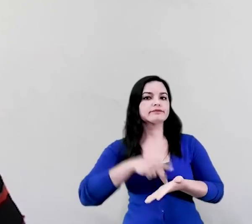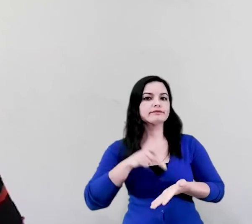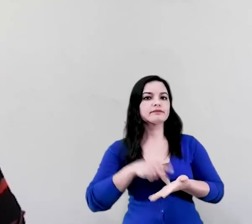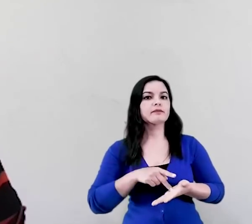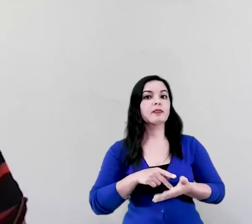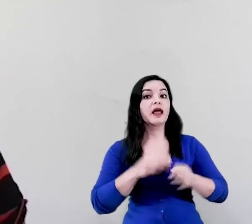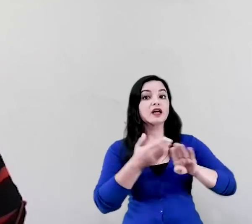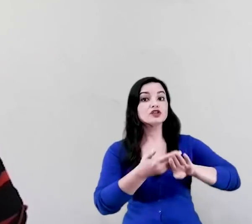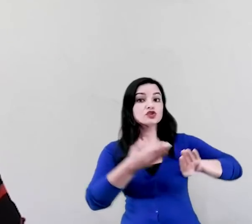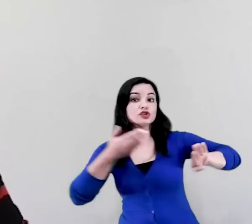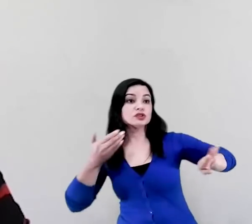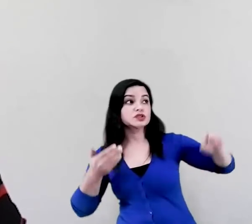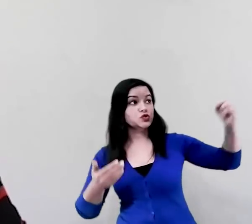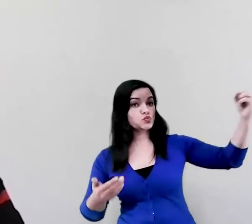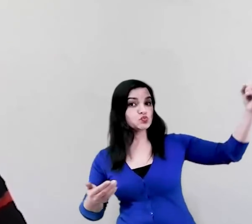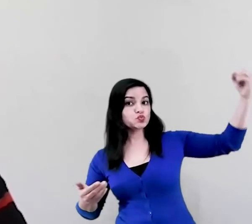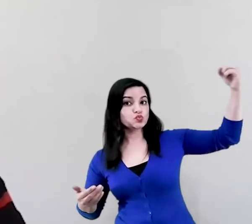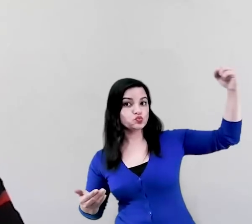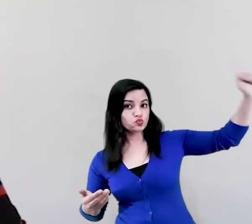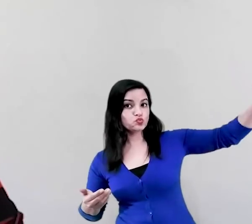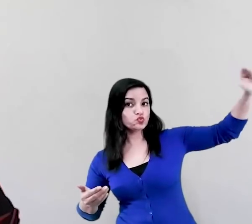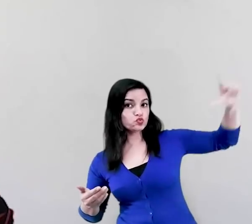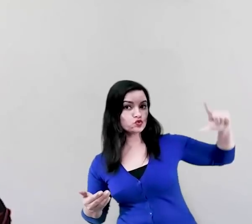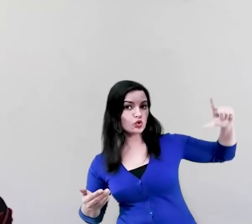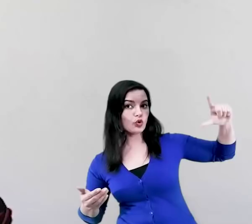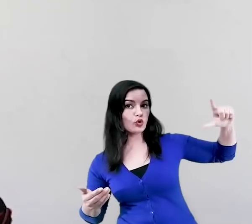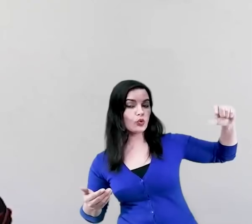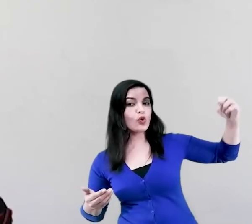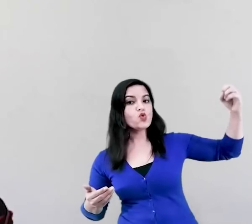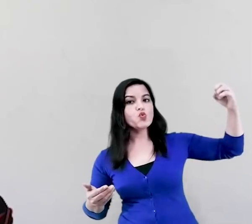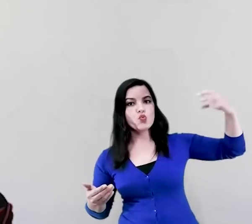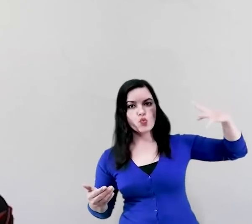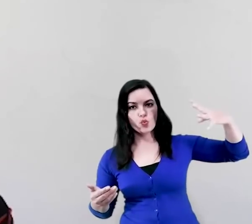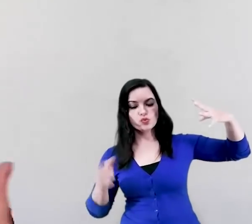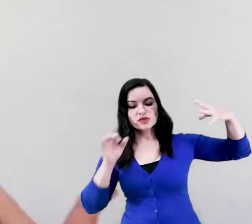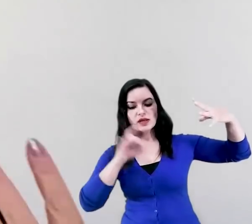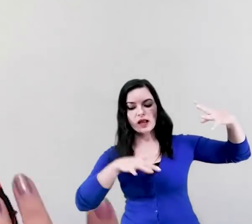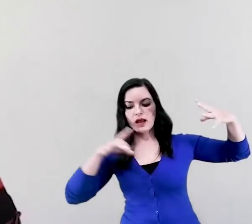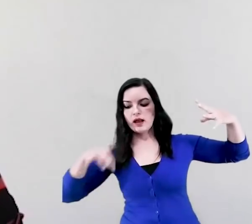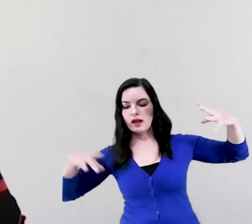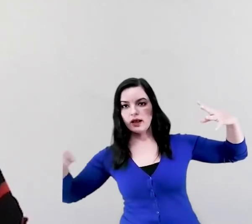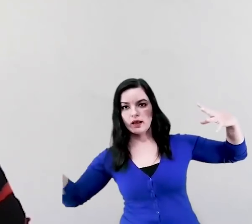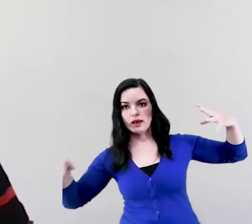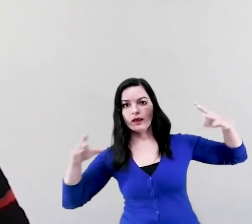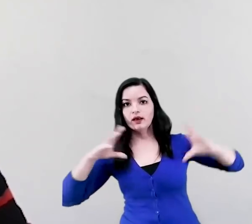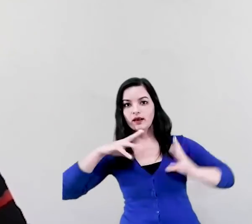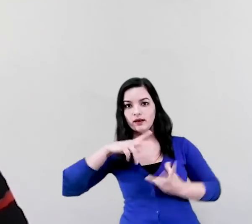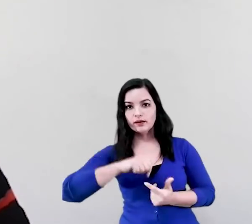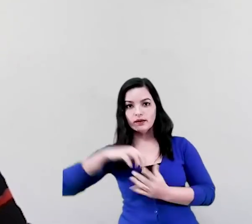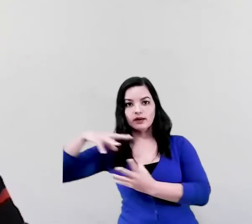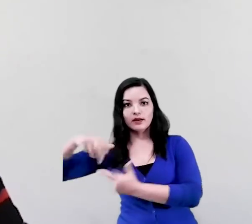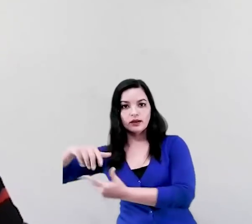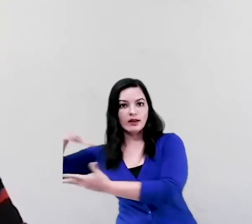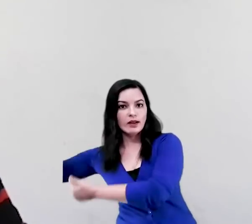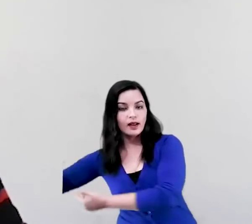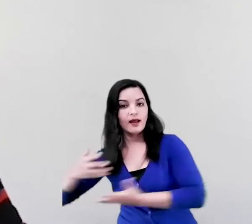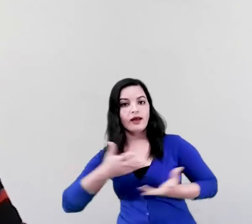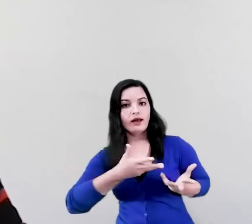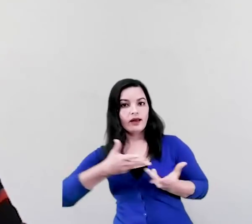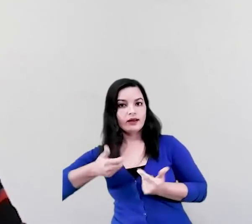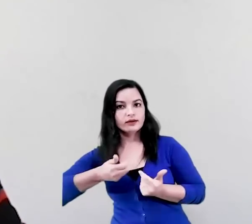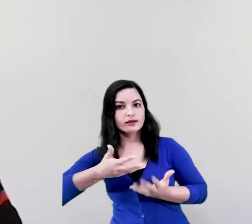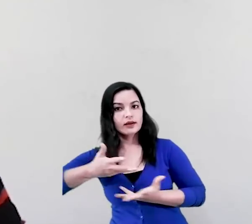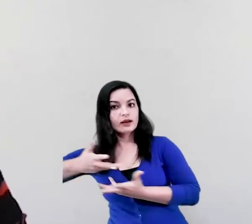A quantidade de luz que esses planetas recebem do Sol faz com que muitas coisas que acontecem